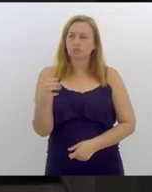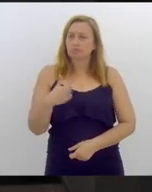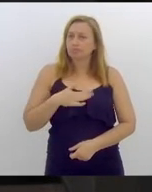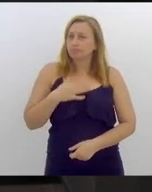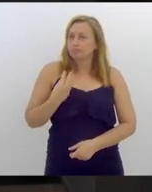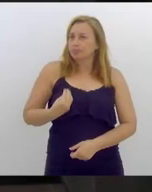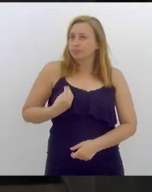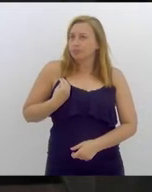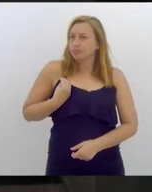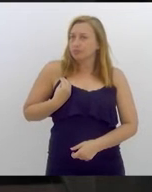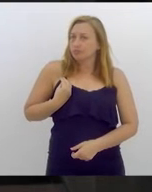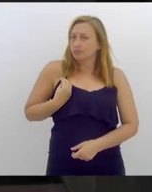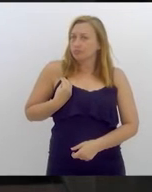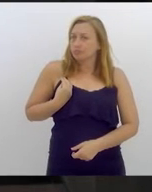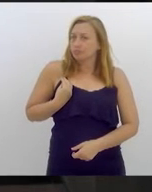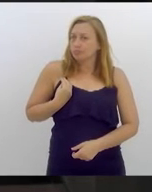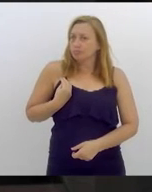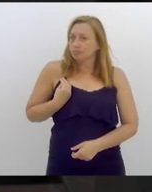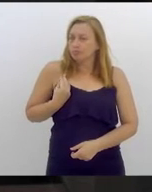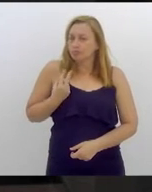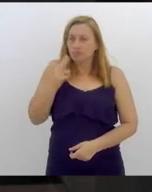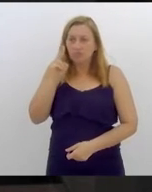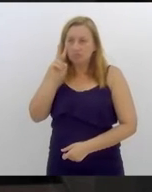uma agressão verbal